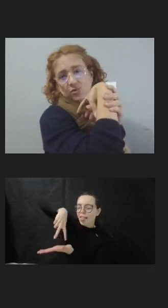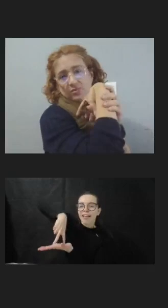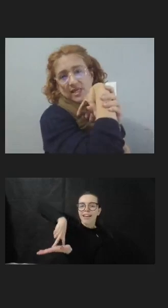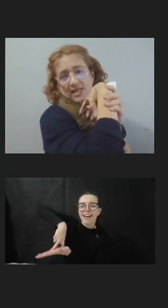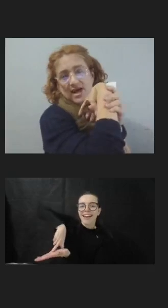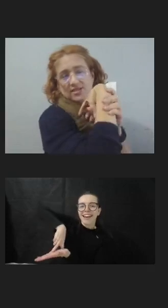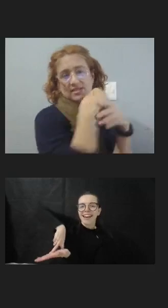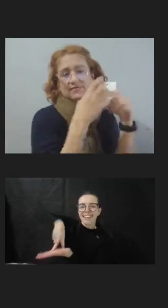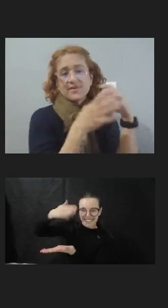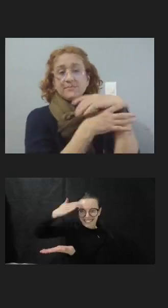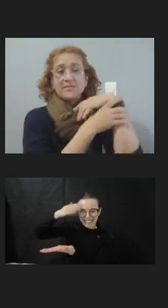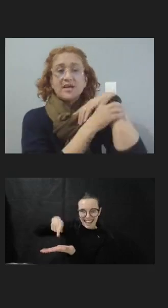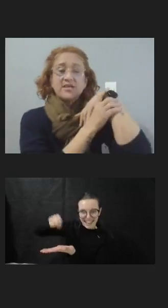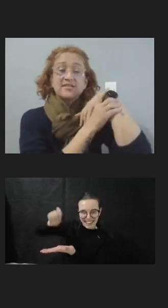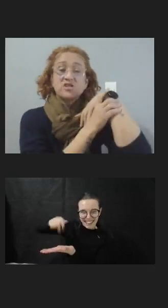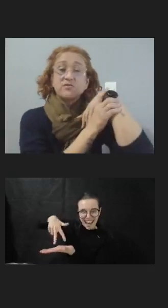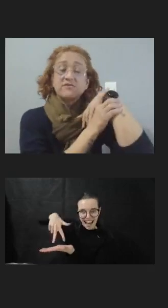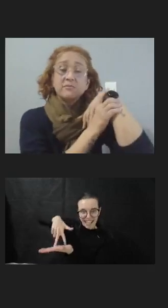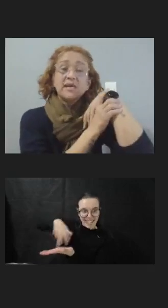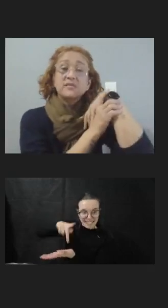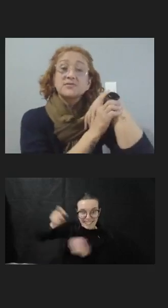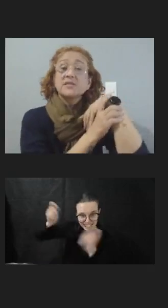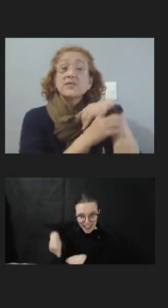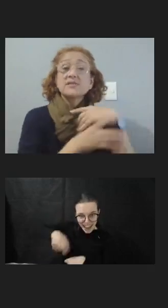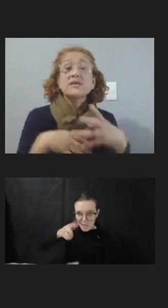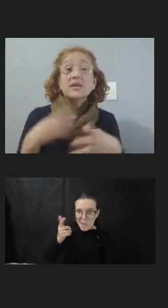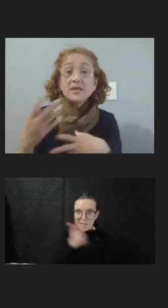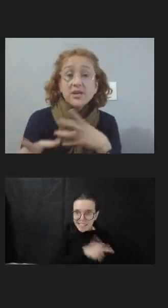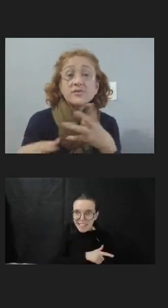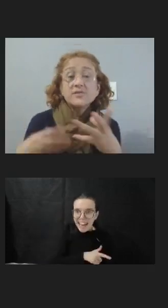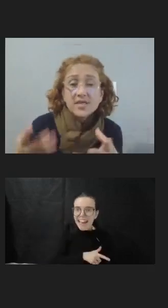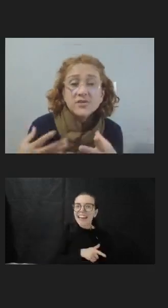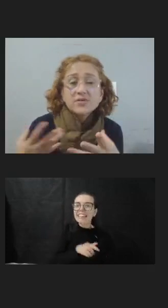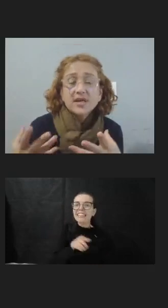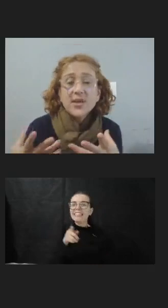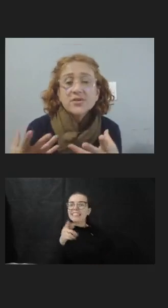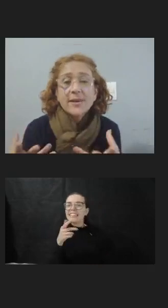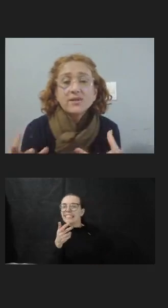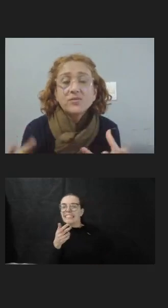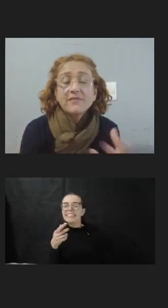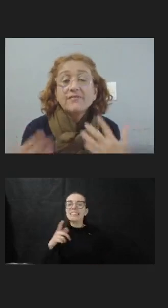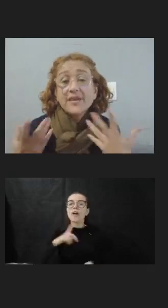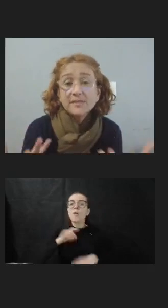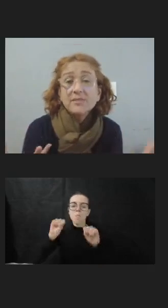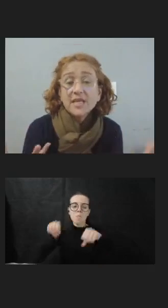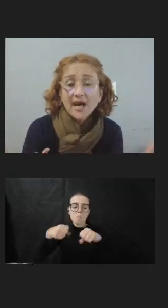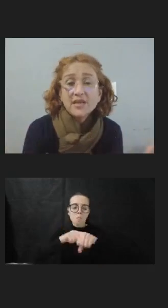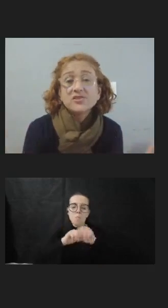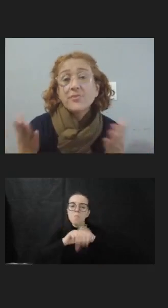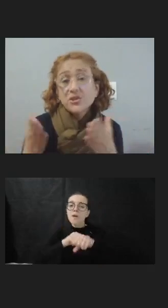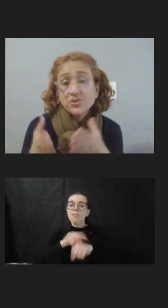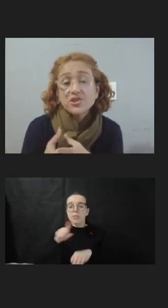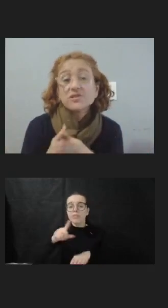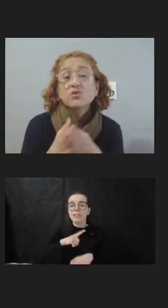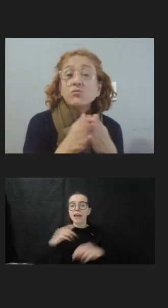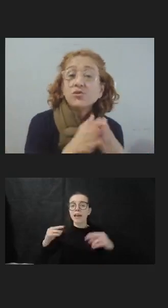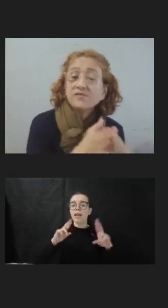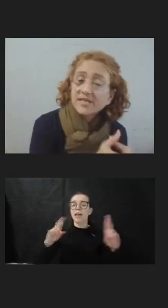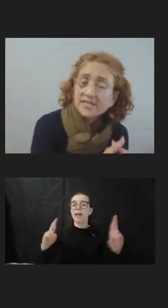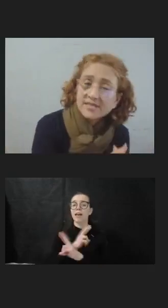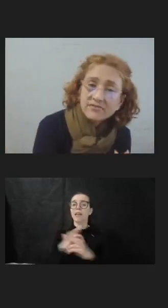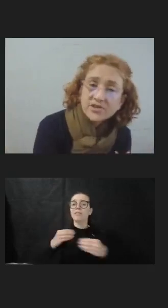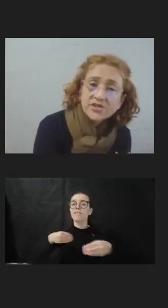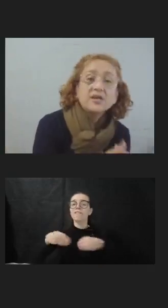essa mobilidade, ter essa flexibilidade, ter esses movimentos. Então, assim, isso está relacionado à flexibilidade. Tem pessoas que são